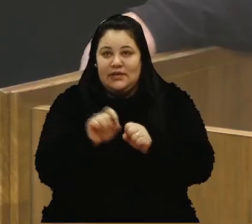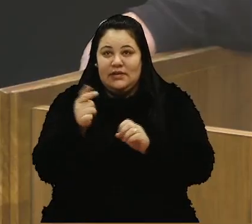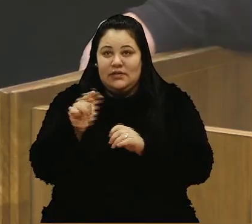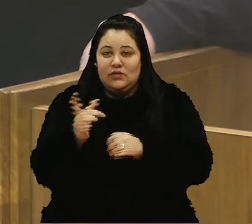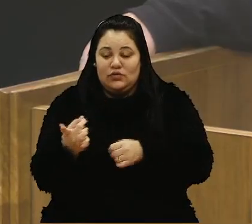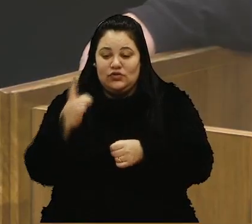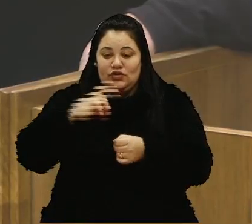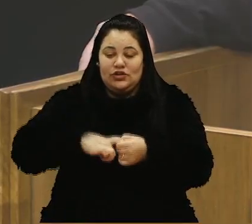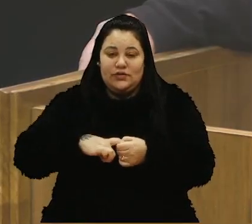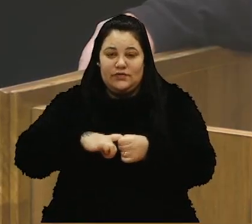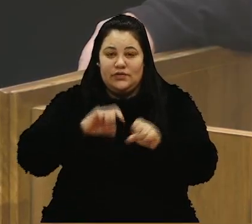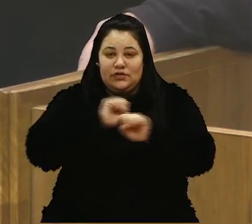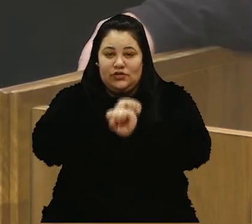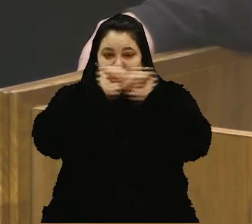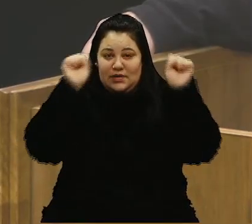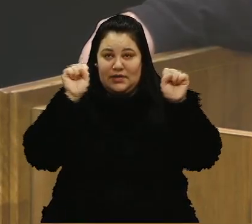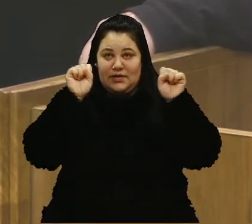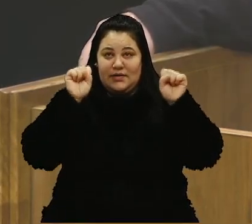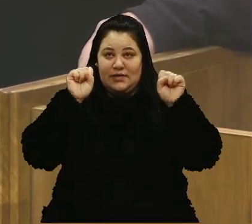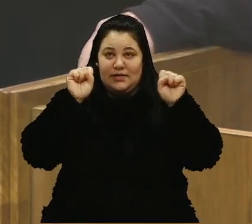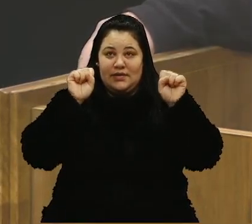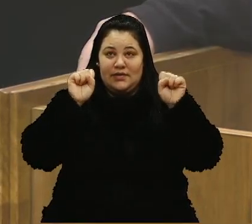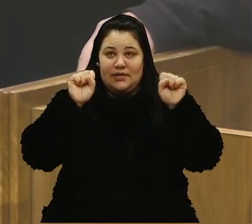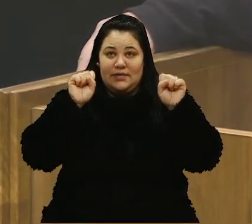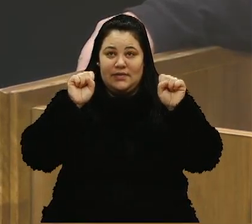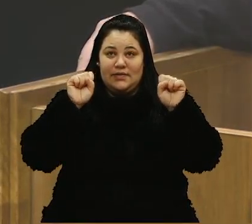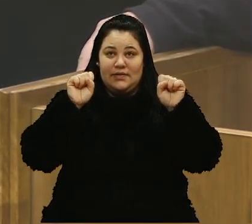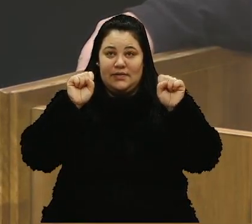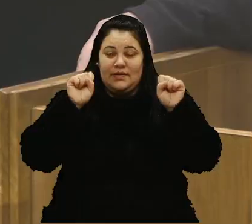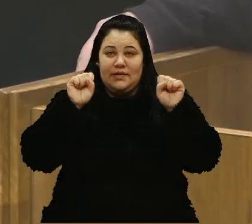de manhã para pegar